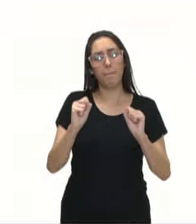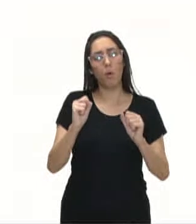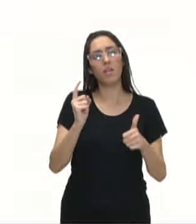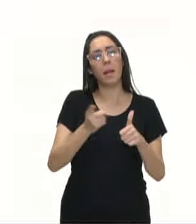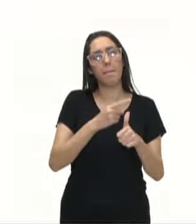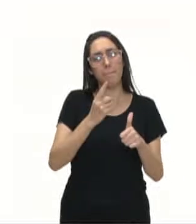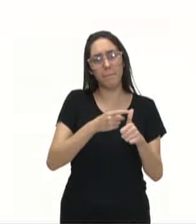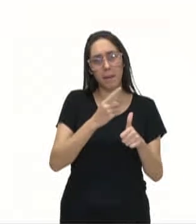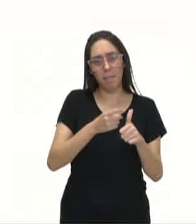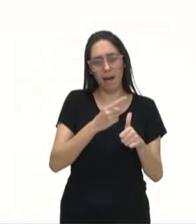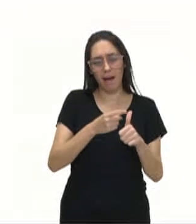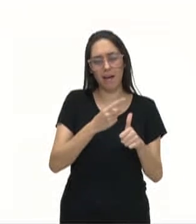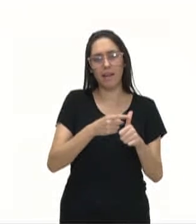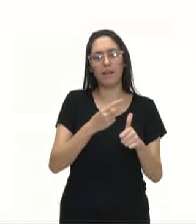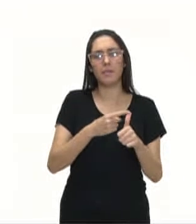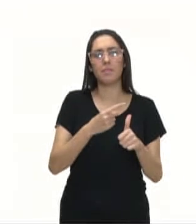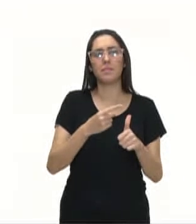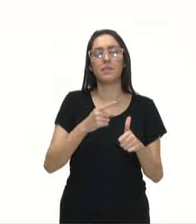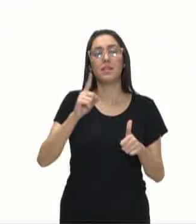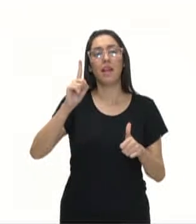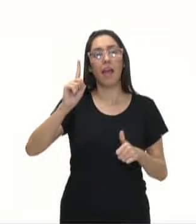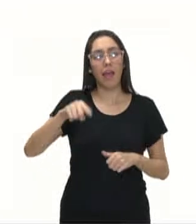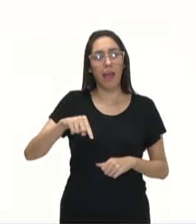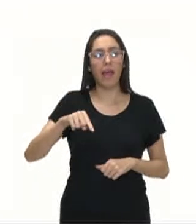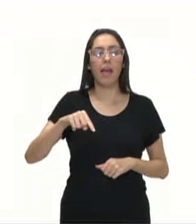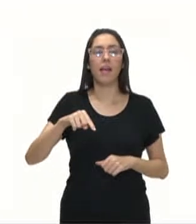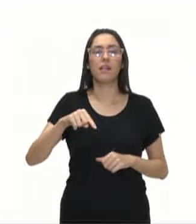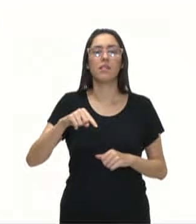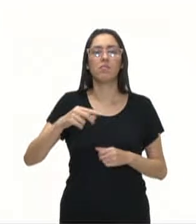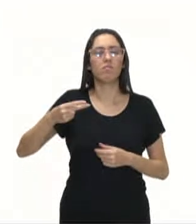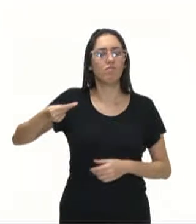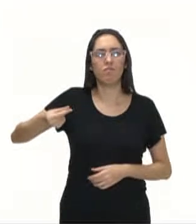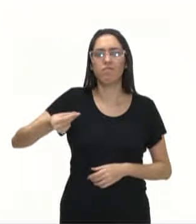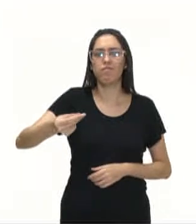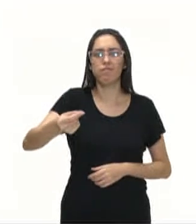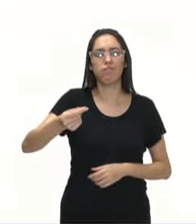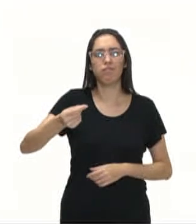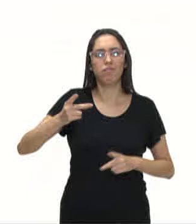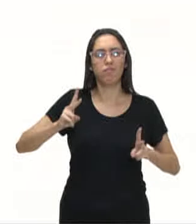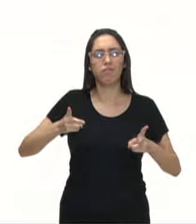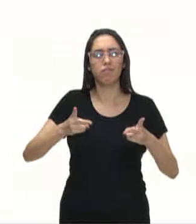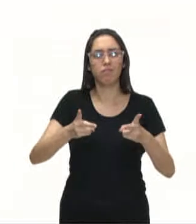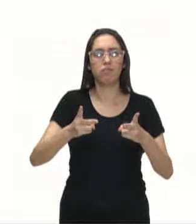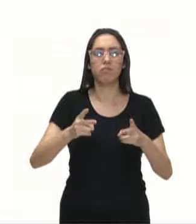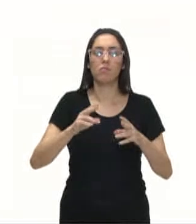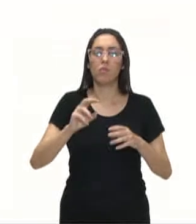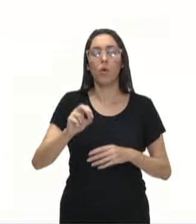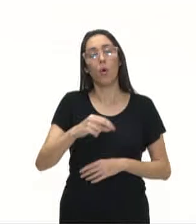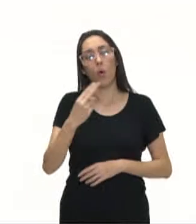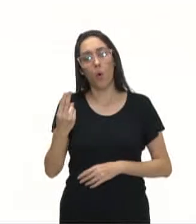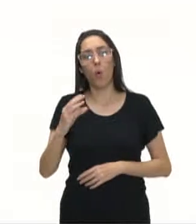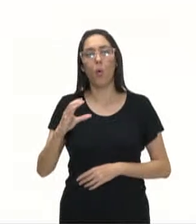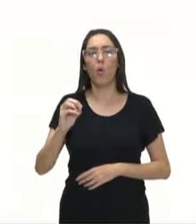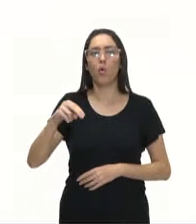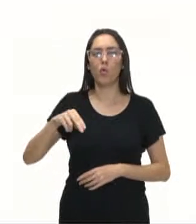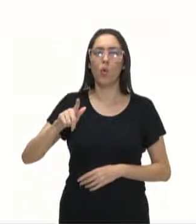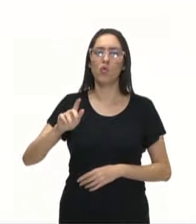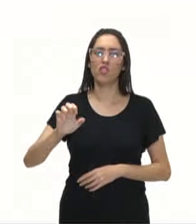A primária, gente, é um distúrbio raro permanente. Primária ou congênita, é o mesmo nome,